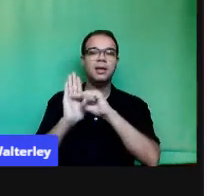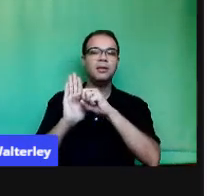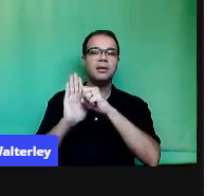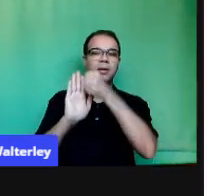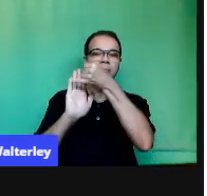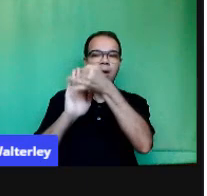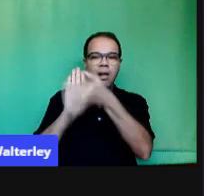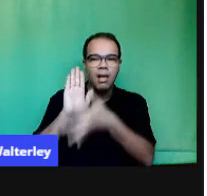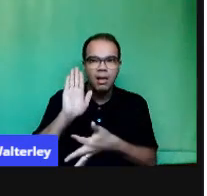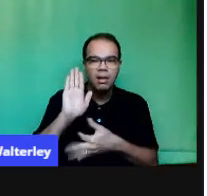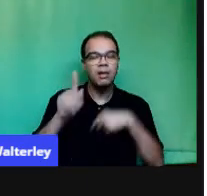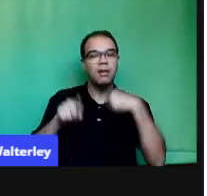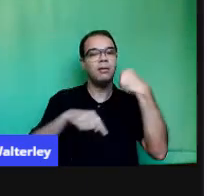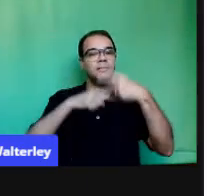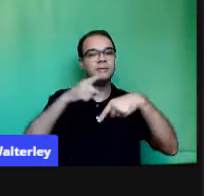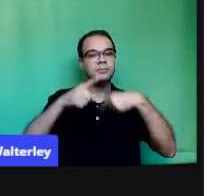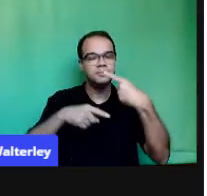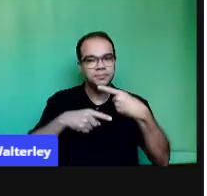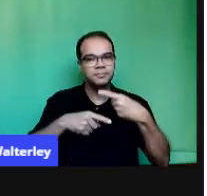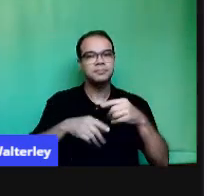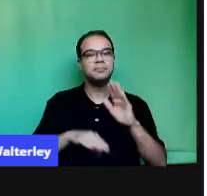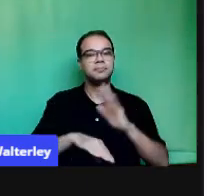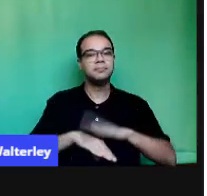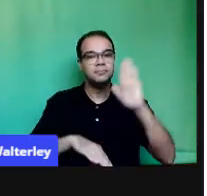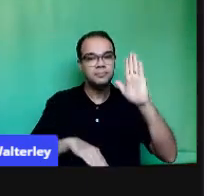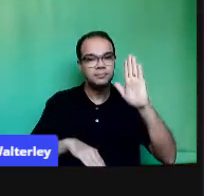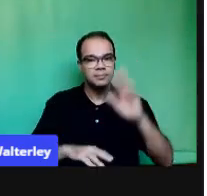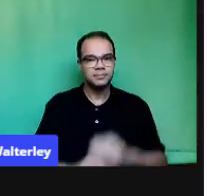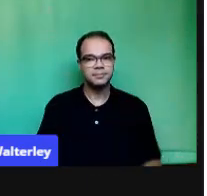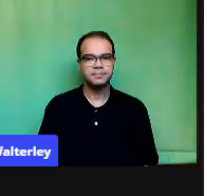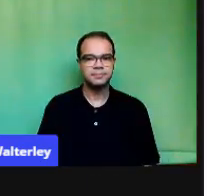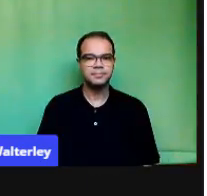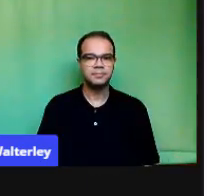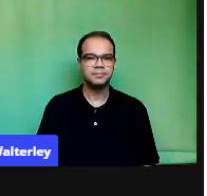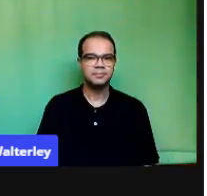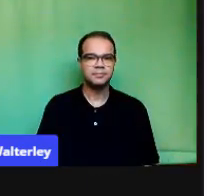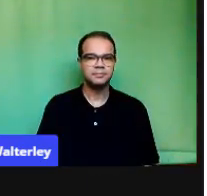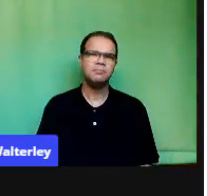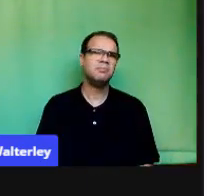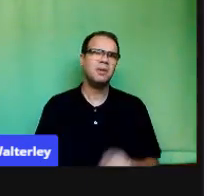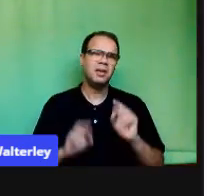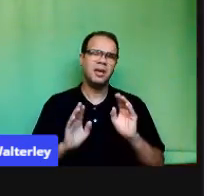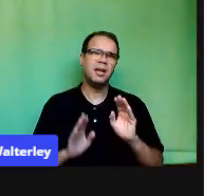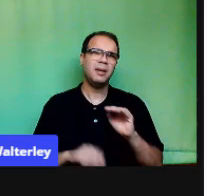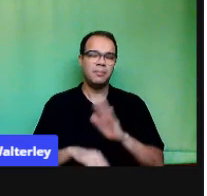esse primeiro semestre do ano, que seria mais voltado para os animais urbanos, né?